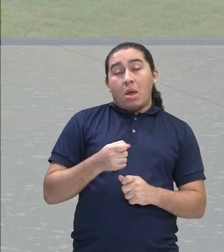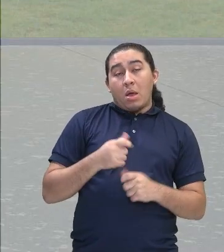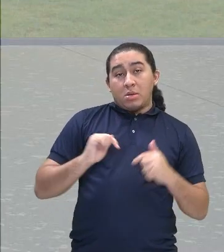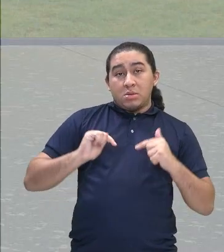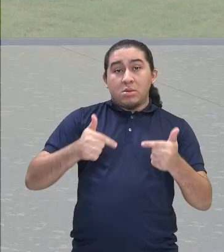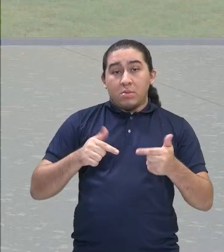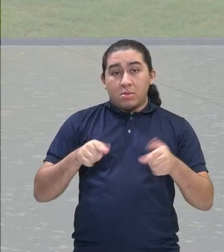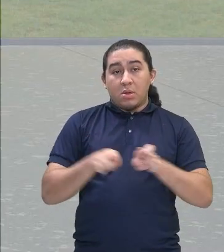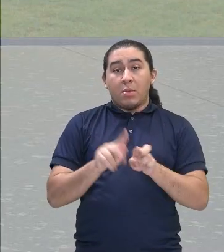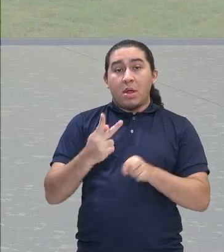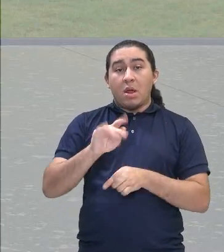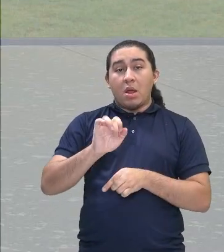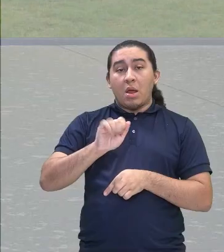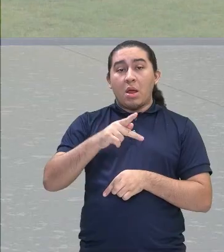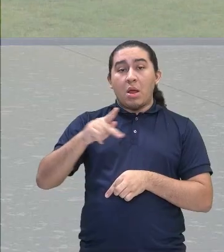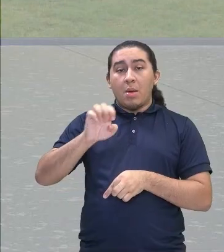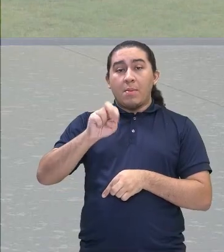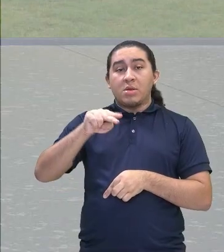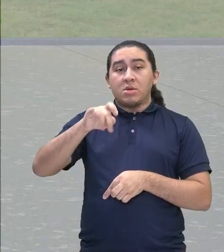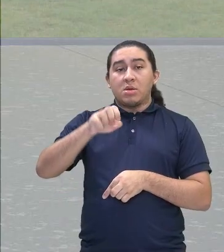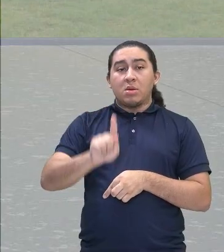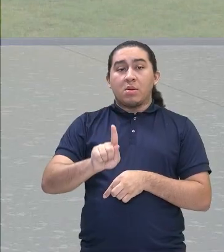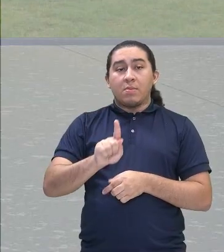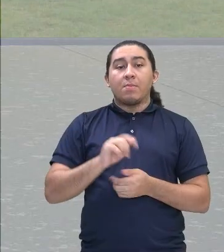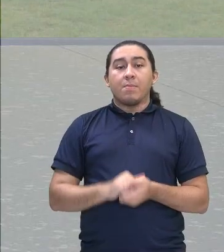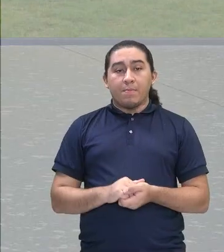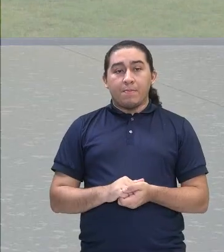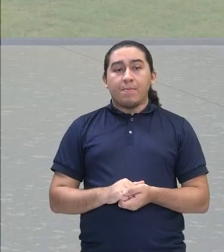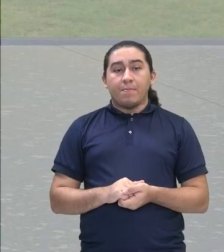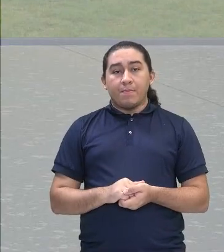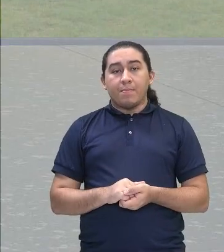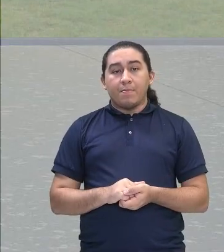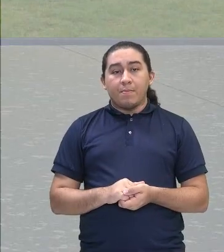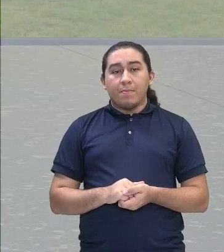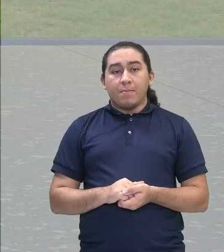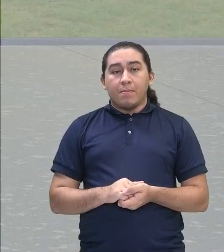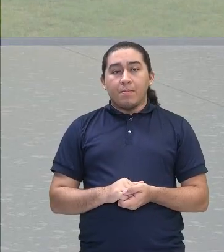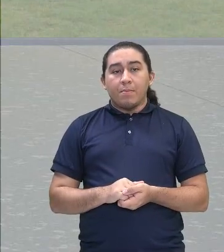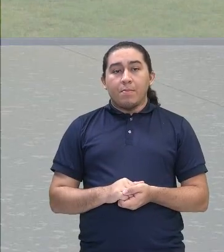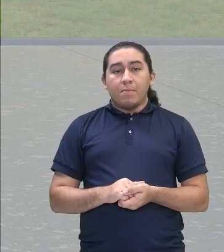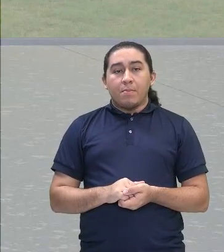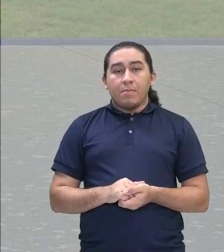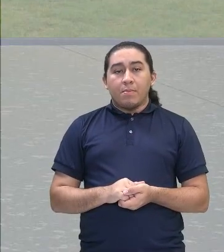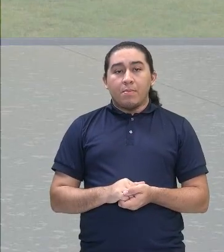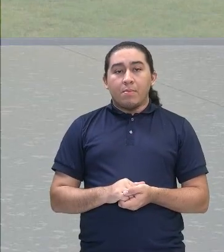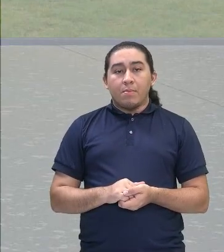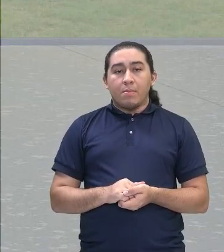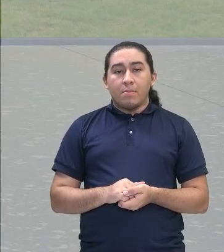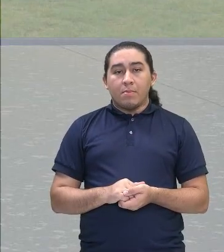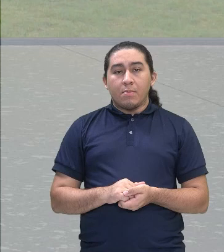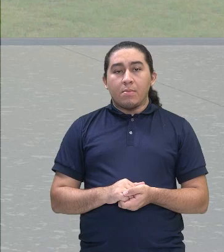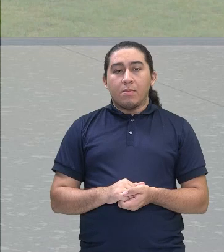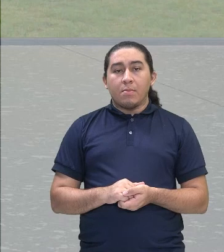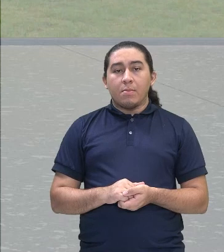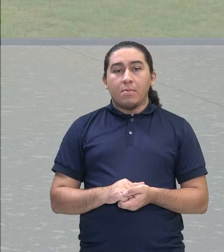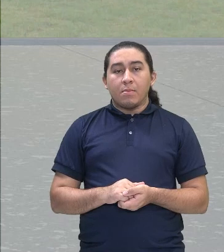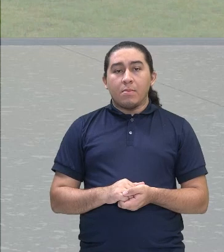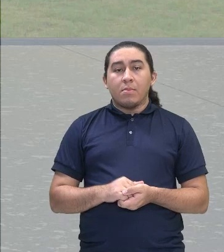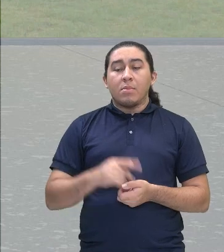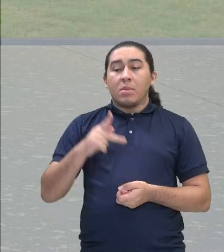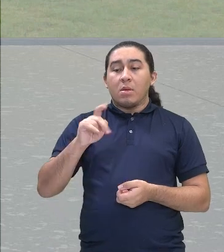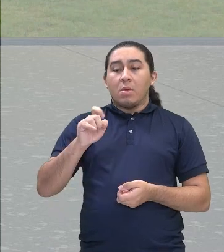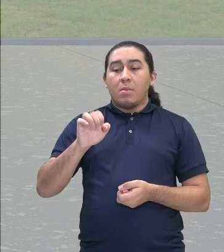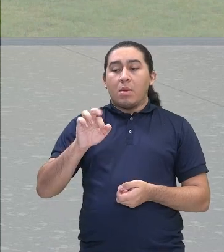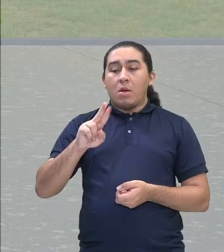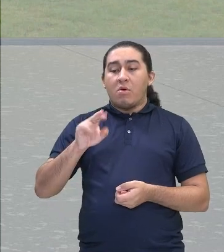happening. Bem, a performance são intervenções planejadas que